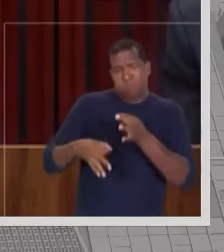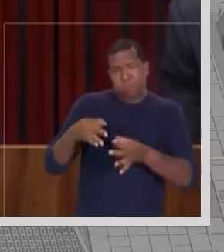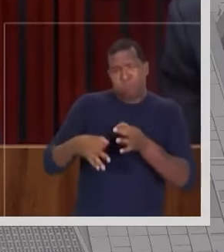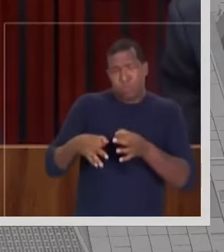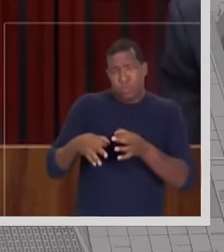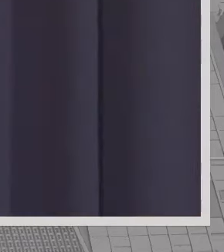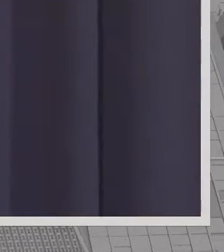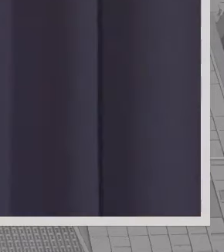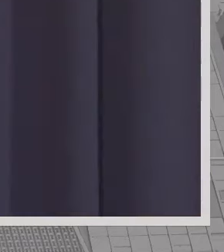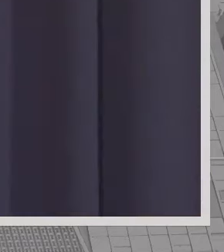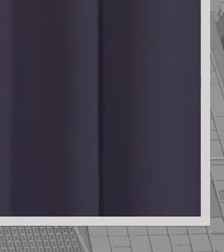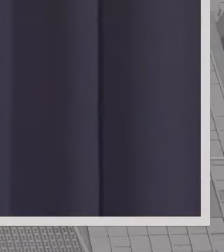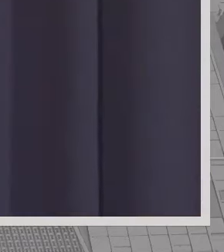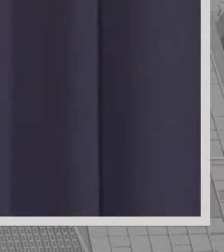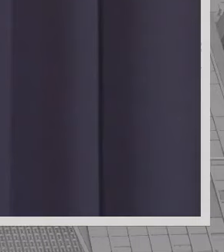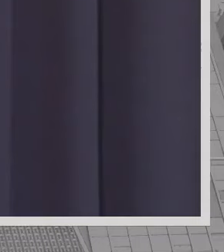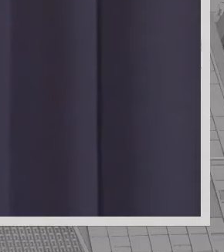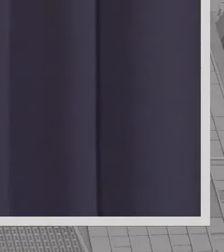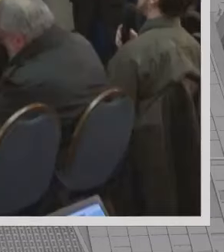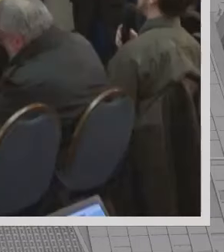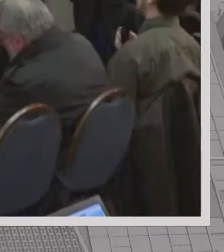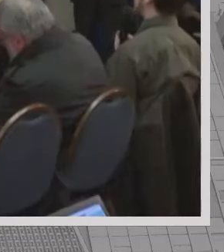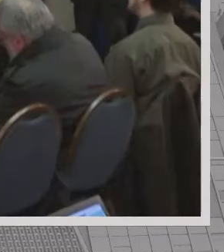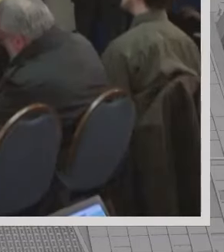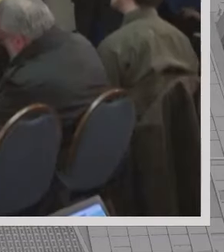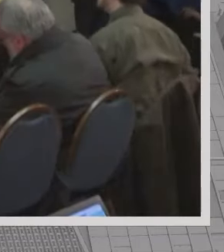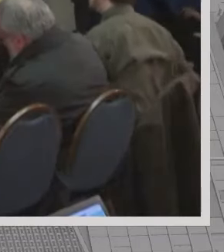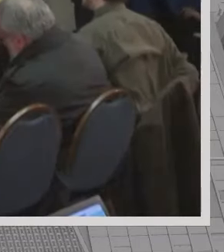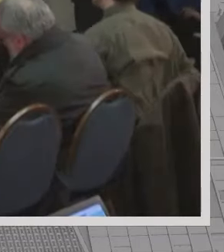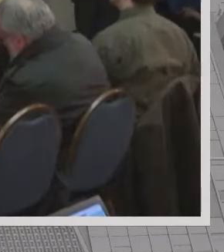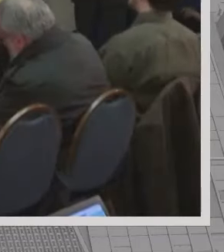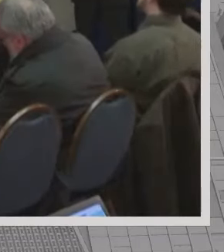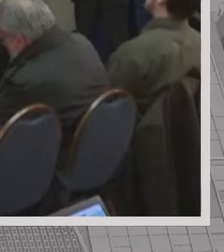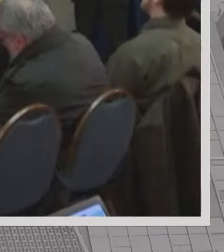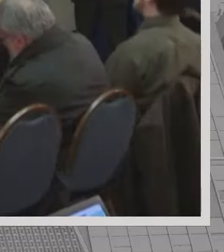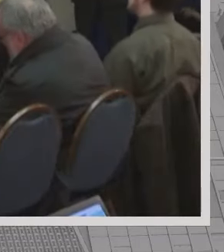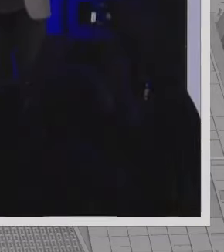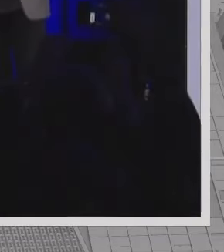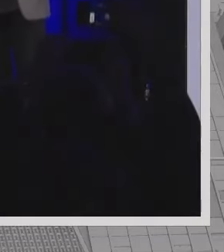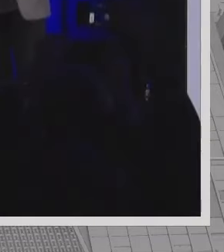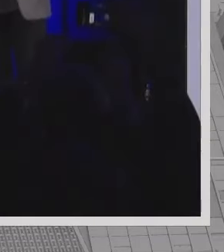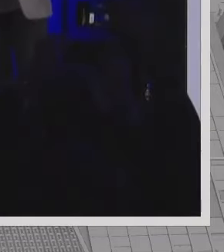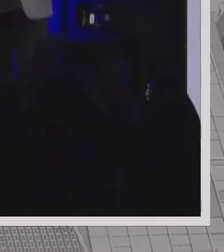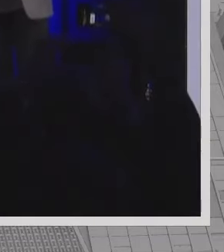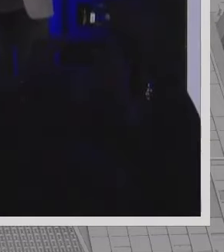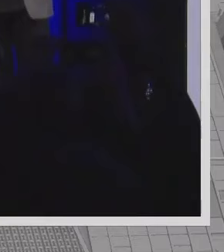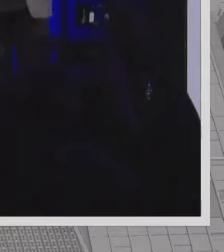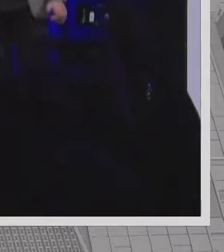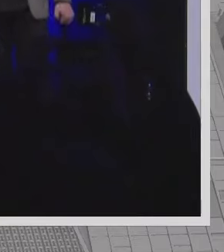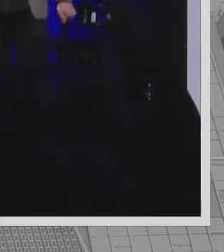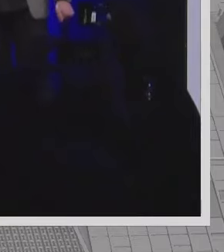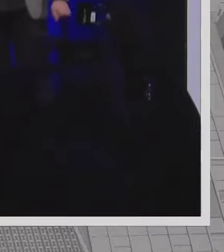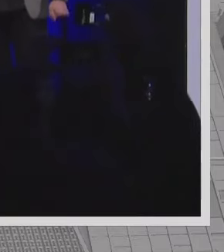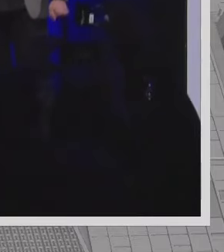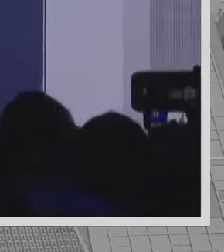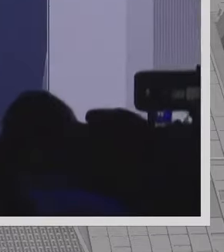faz sentido ou não ter um banimento de uma conta. Porque, por exemplo, se a gente configura essa é uma conta cuja finalidade